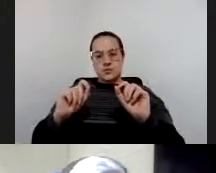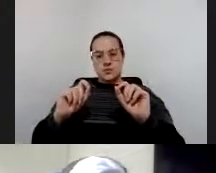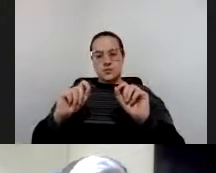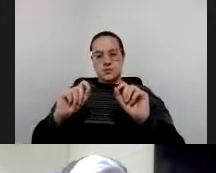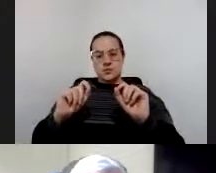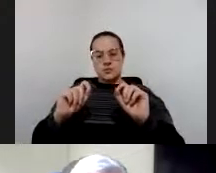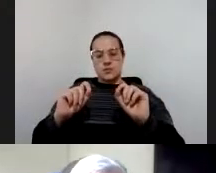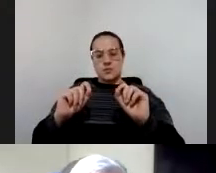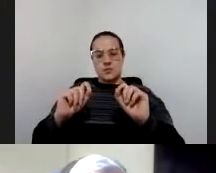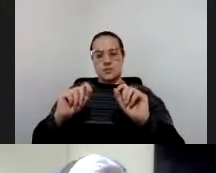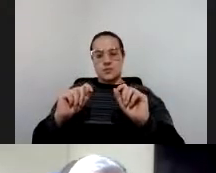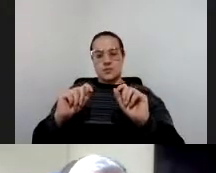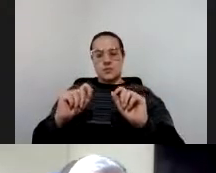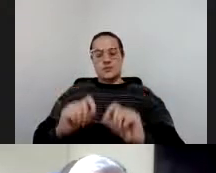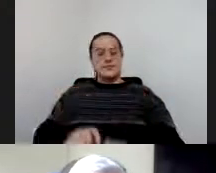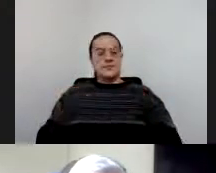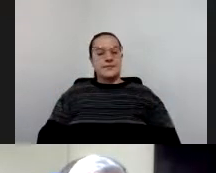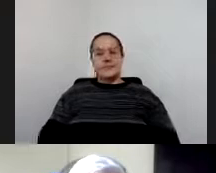curtindo.